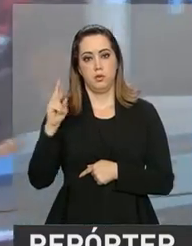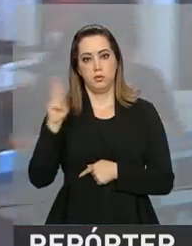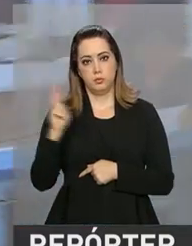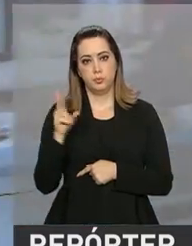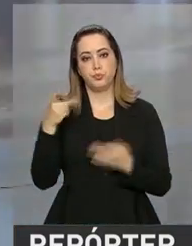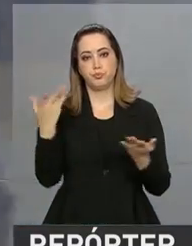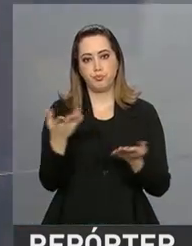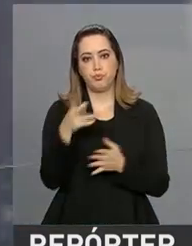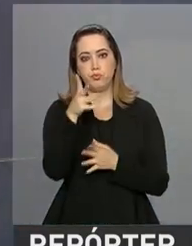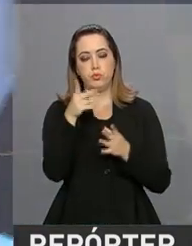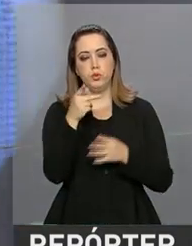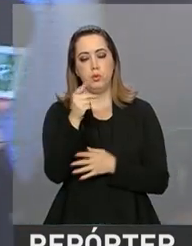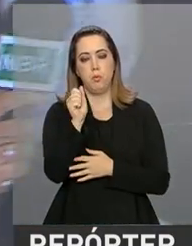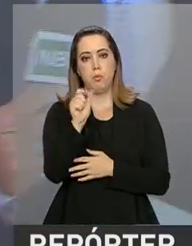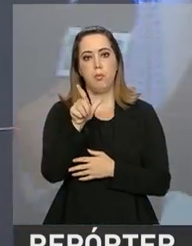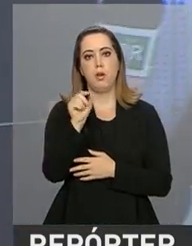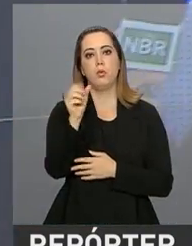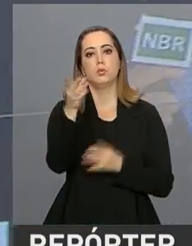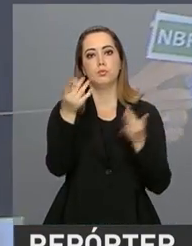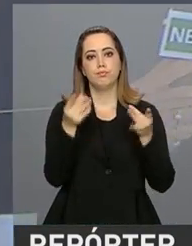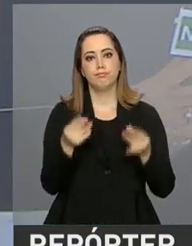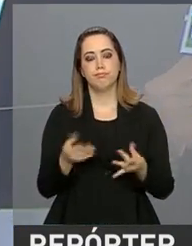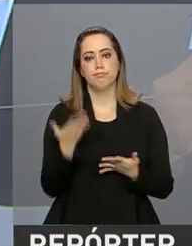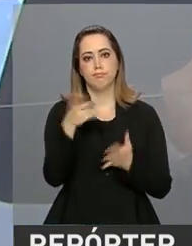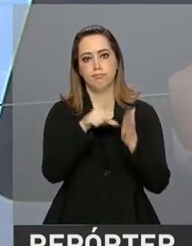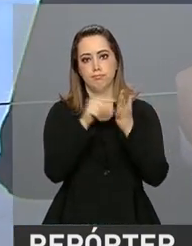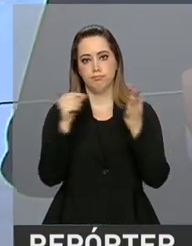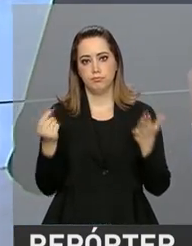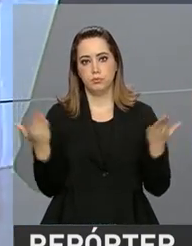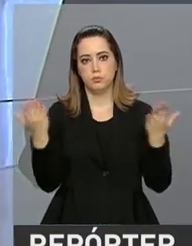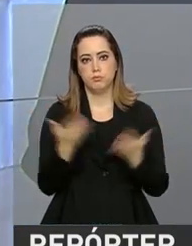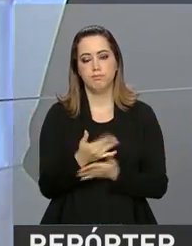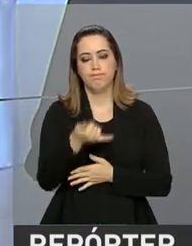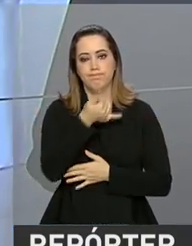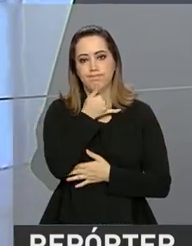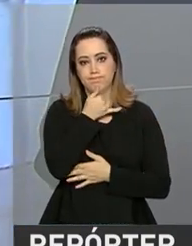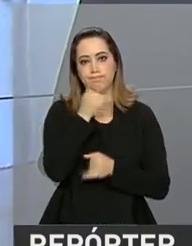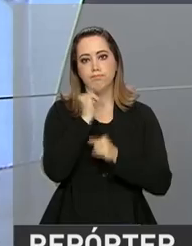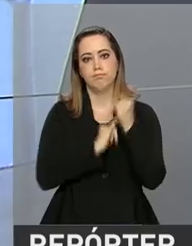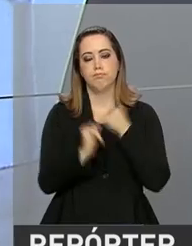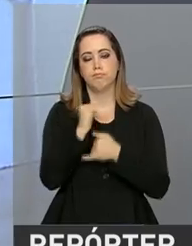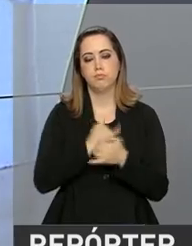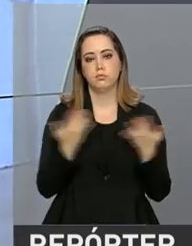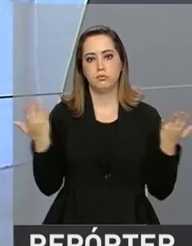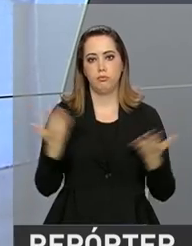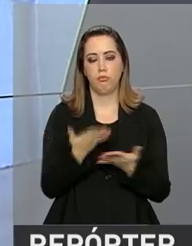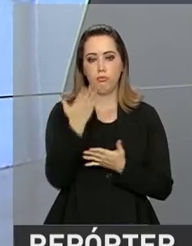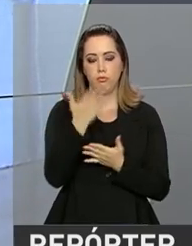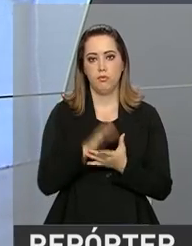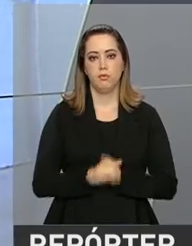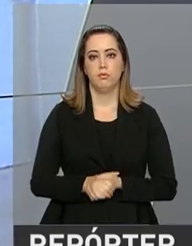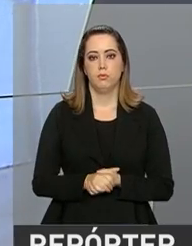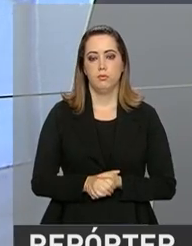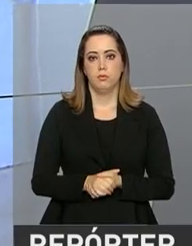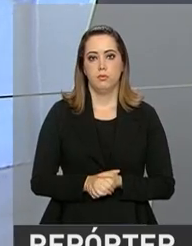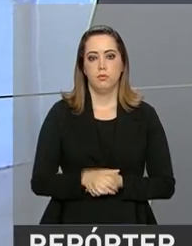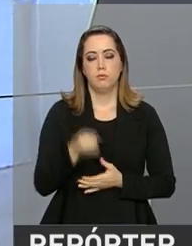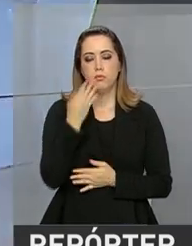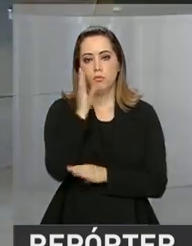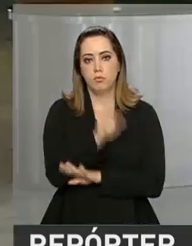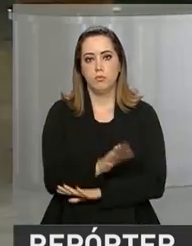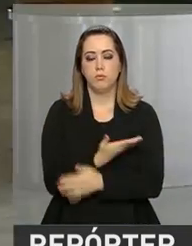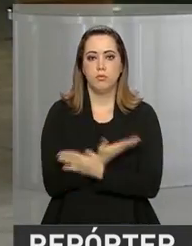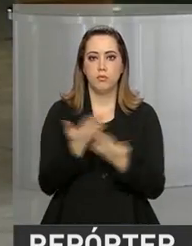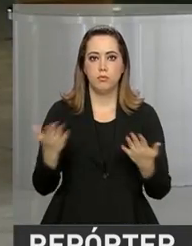Paula salvia que está no palácio Planalto e tem mais informações sobre essa Triste notícia pra gente Olá Paulo Boa tarde